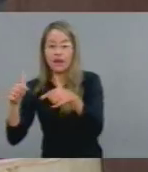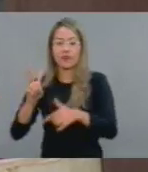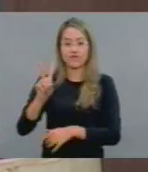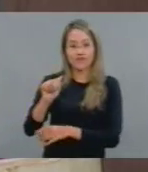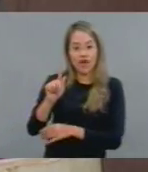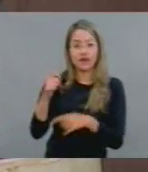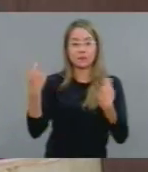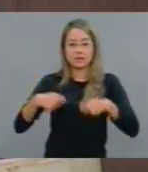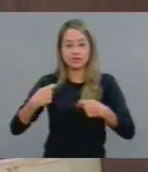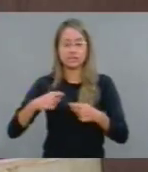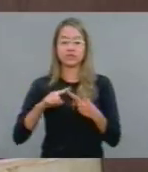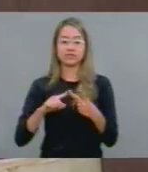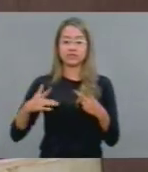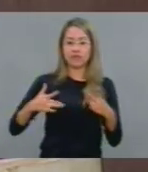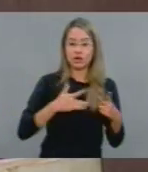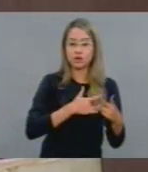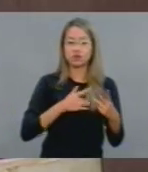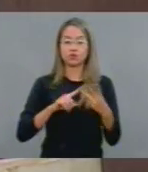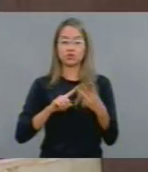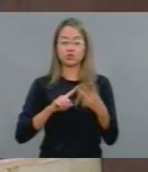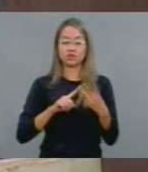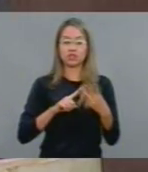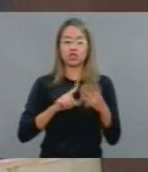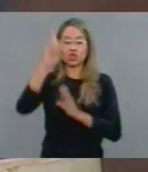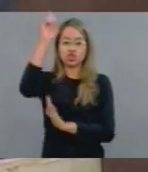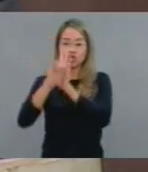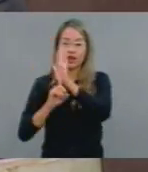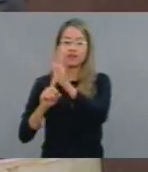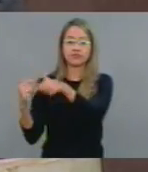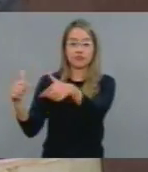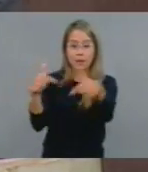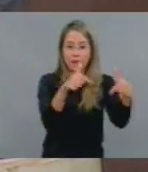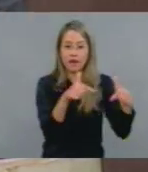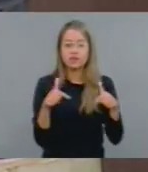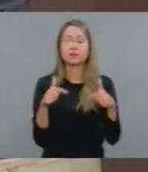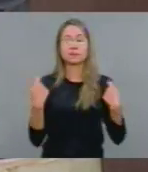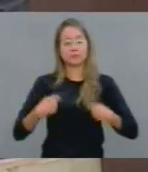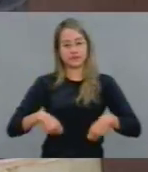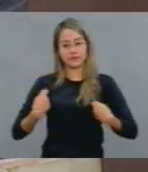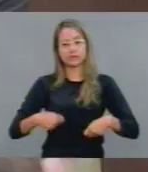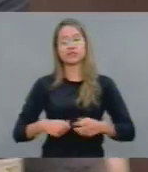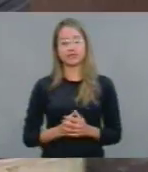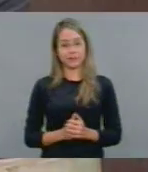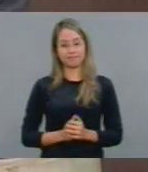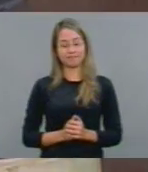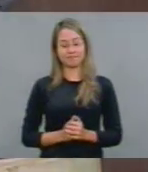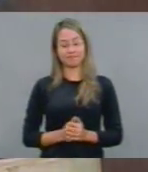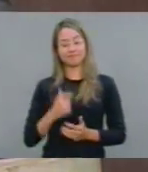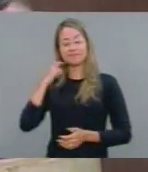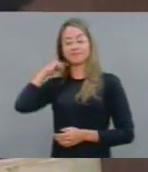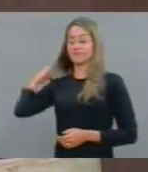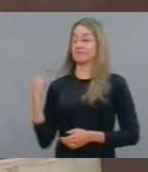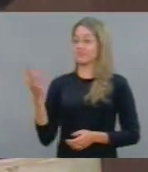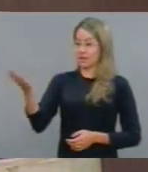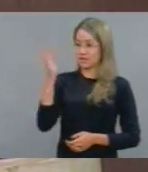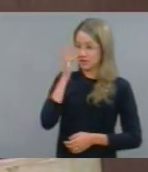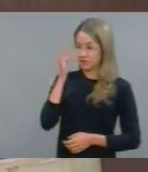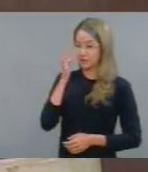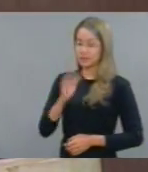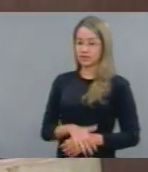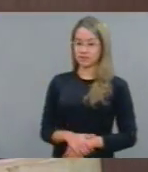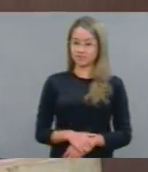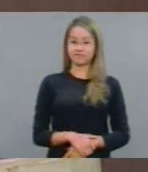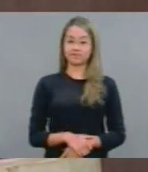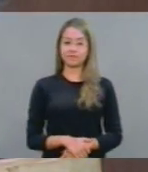saúde pública, em defesa dos direitos dos trabalhadores e das trabalhadoras. Eu ouço agora o deputado Ferreira Aragão, na sequência o